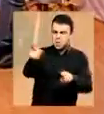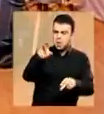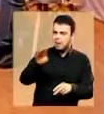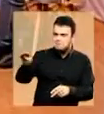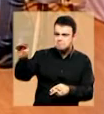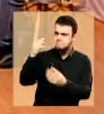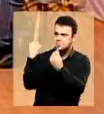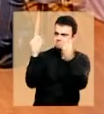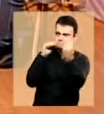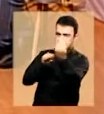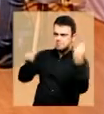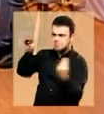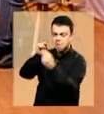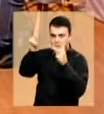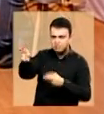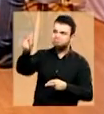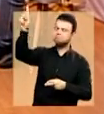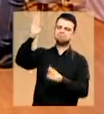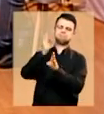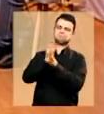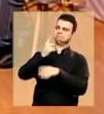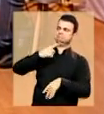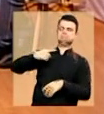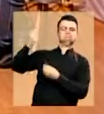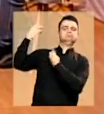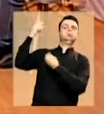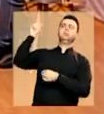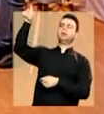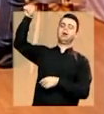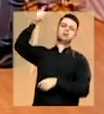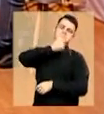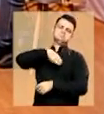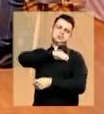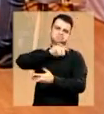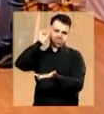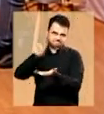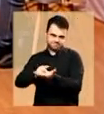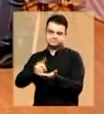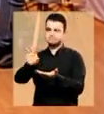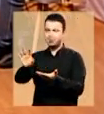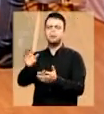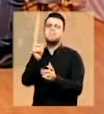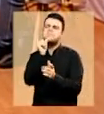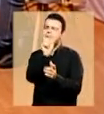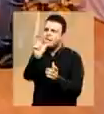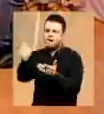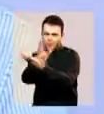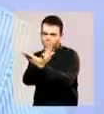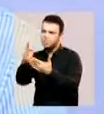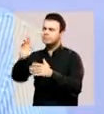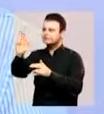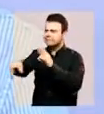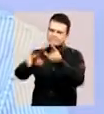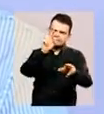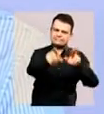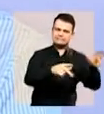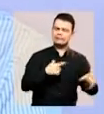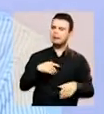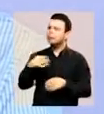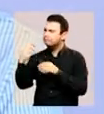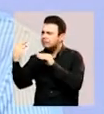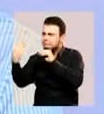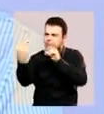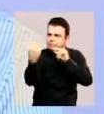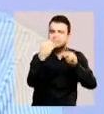Latina. Exato. É diferente, totalmente diferente. Não totalmente diferente, mas tem aqueles pontos chaves, né? E ensinando